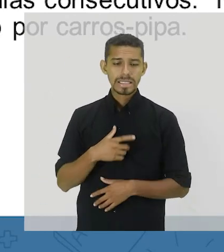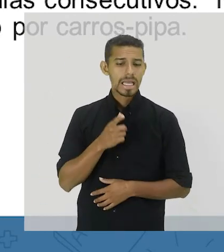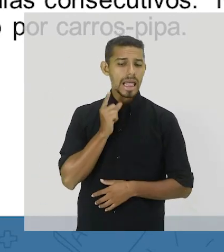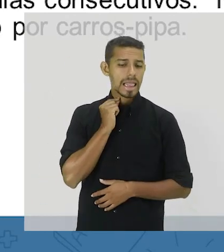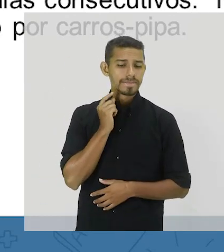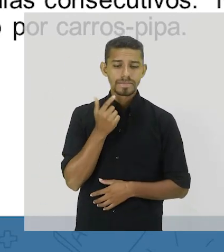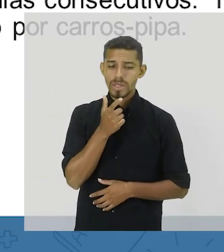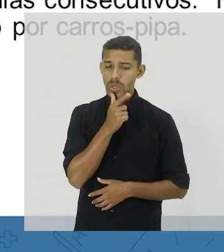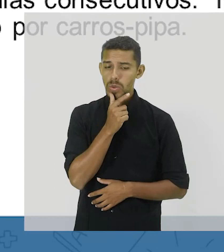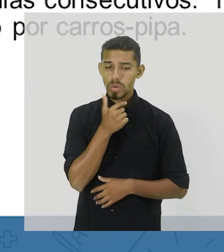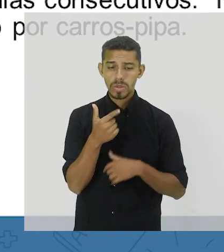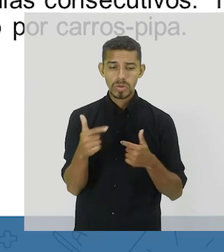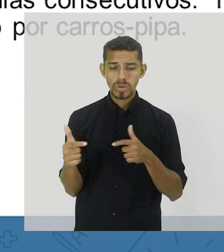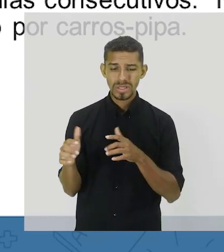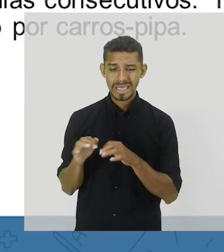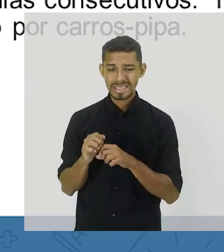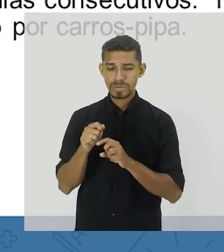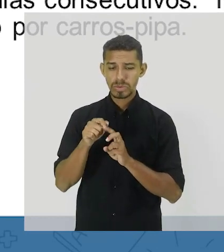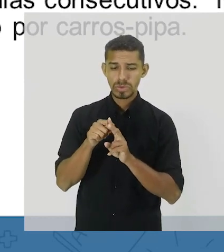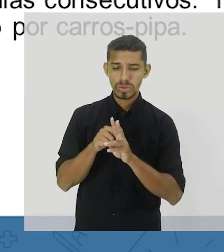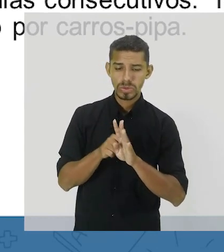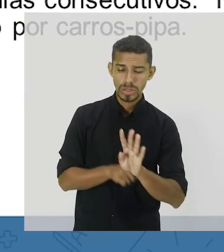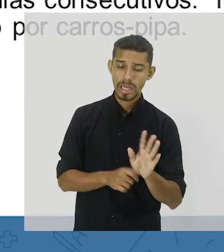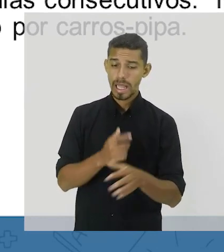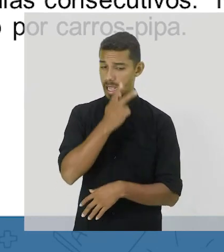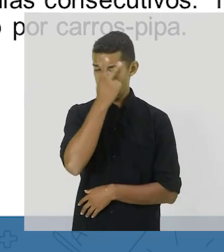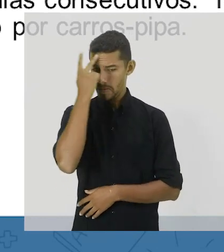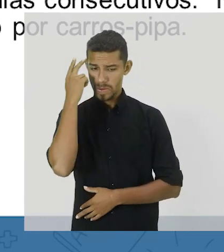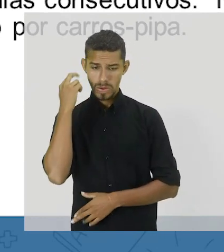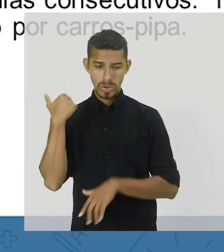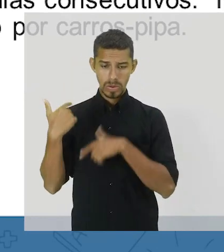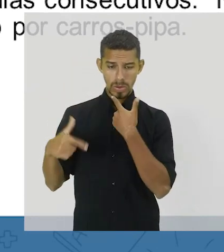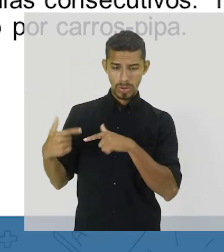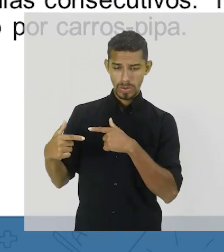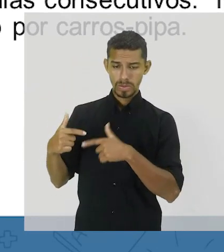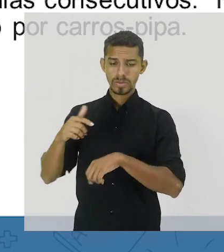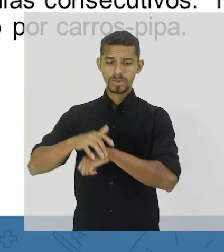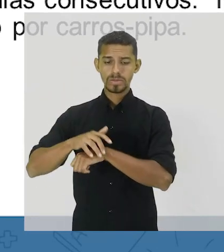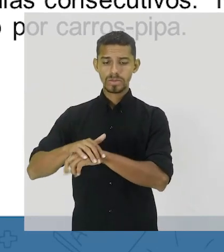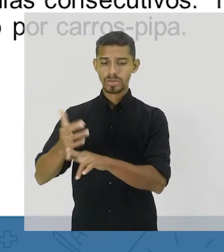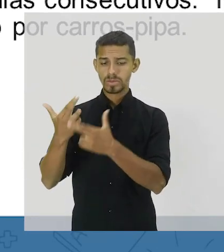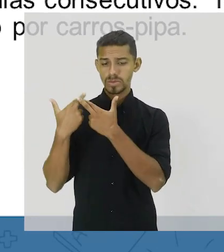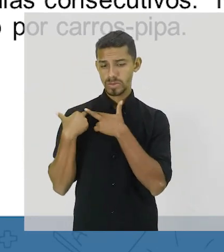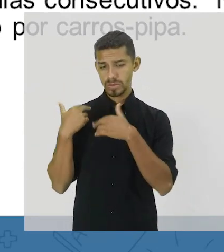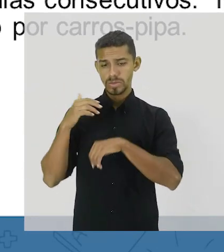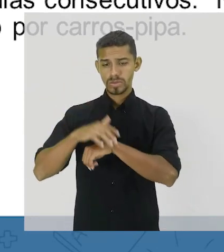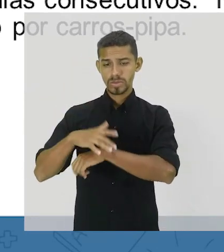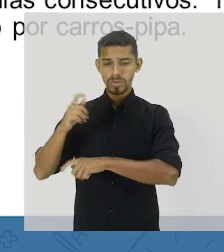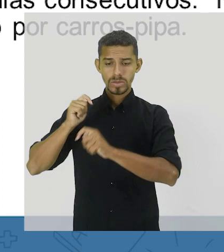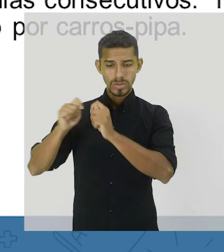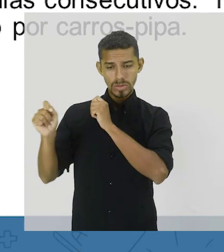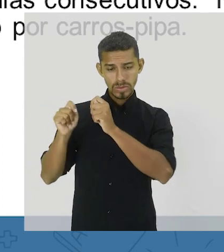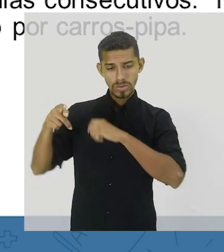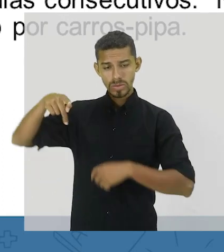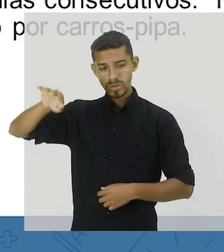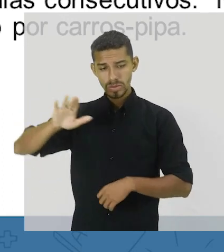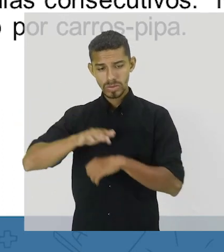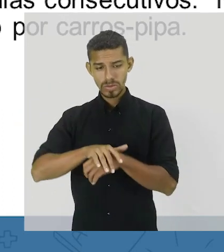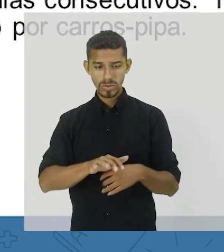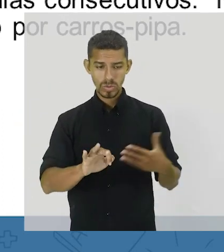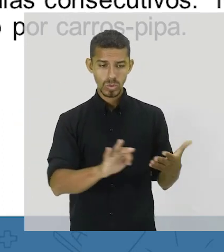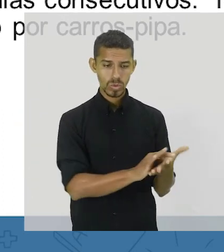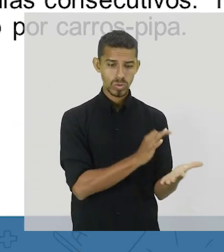os responsáveis pela administração pública local decidem contratar a construção de um